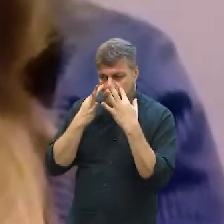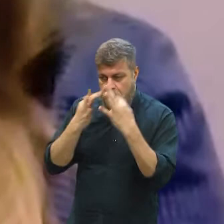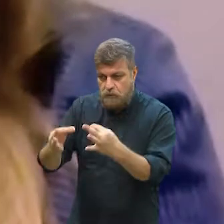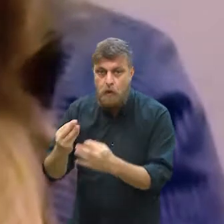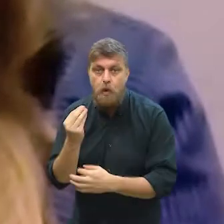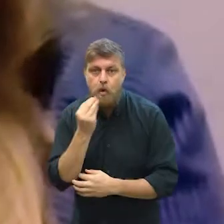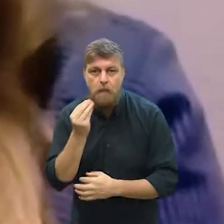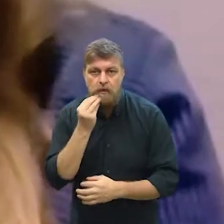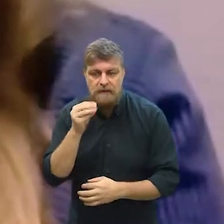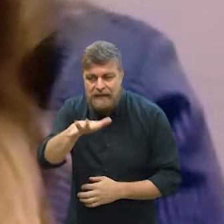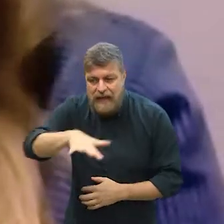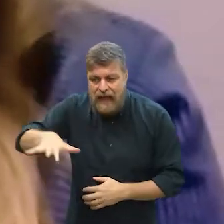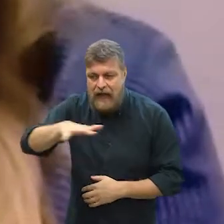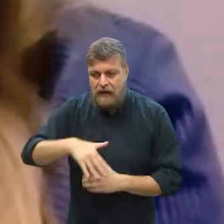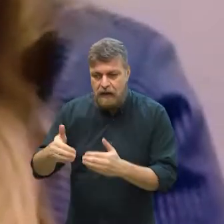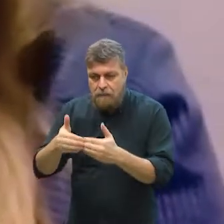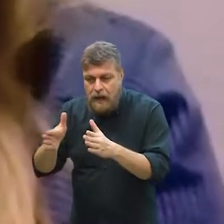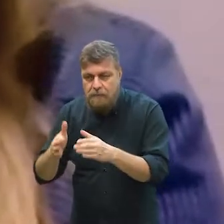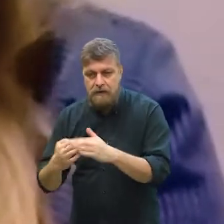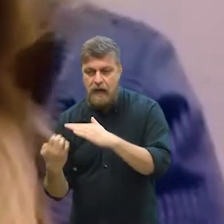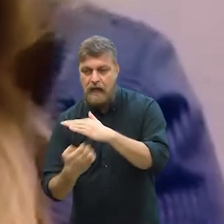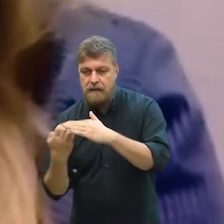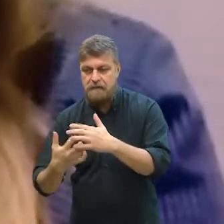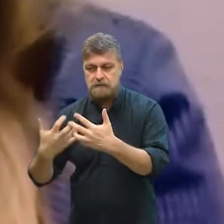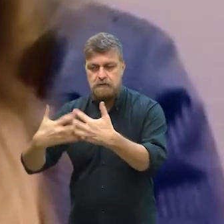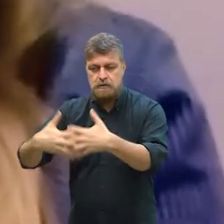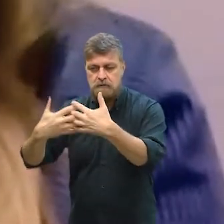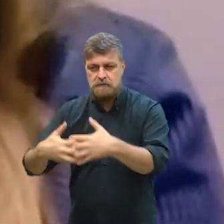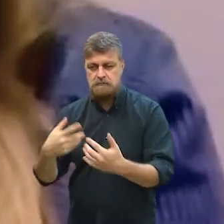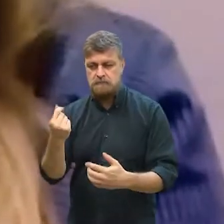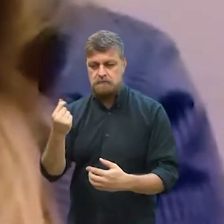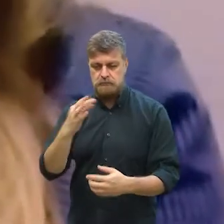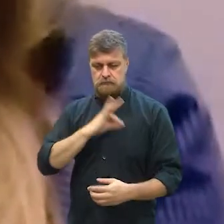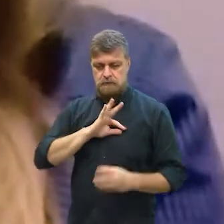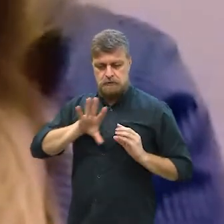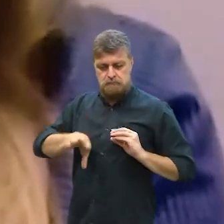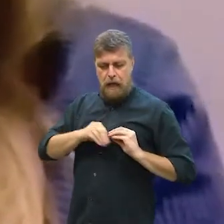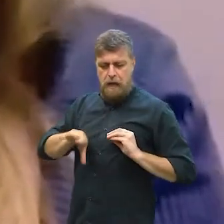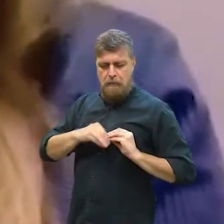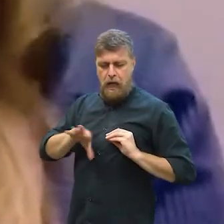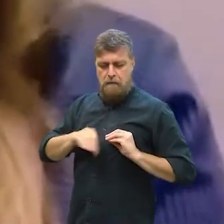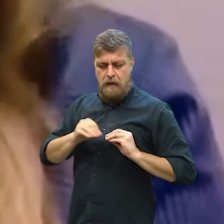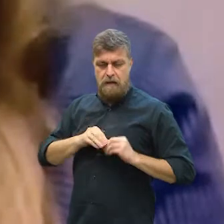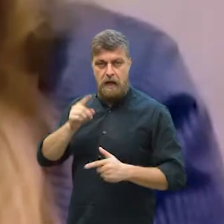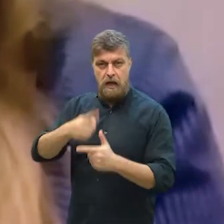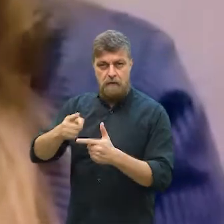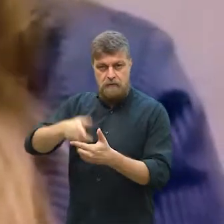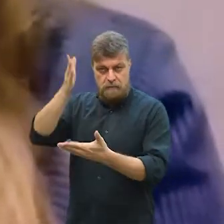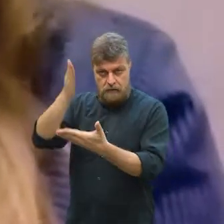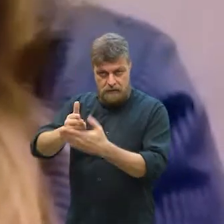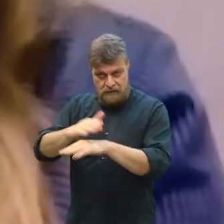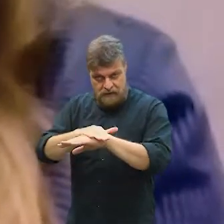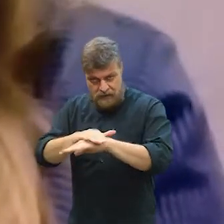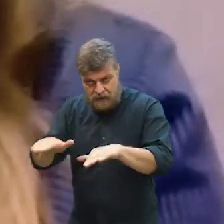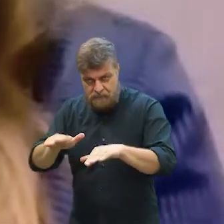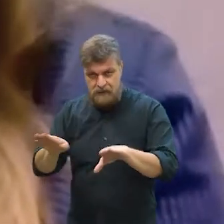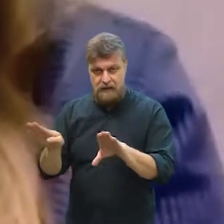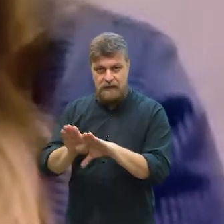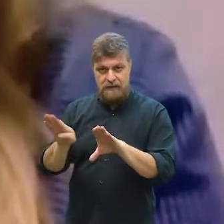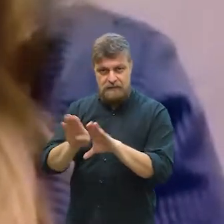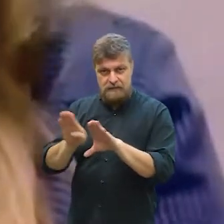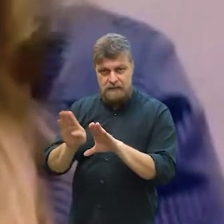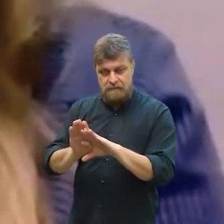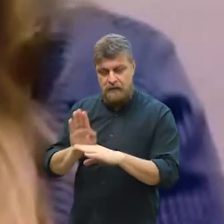quem observou a oportunidade no mercado para estar abrindo uma empresa, conseguir faturar e conseguir resolver os problemas das